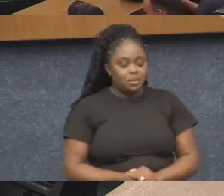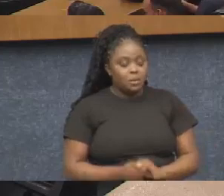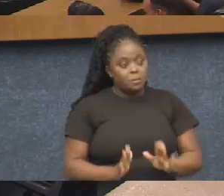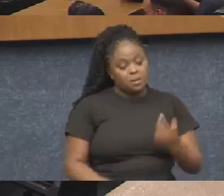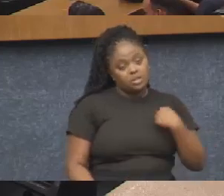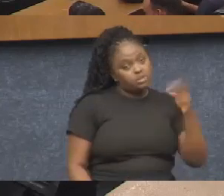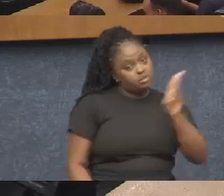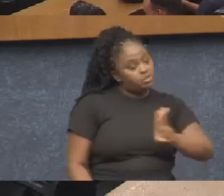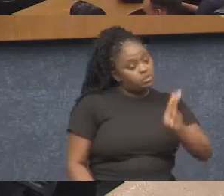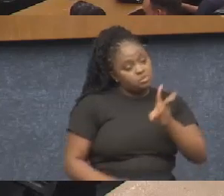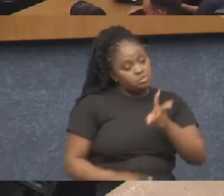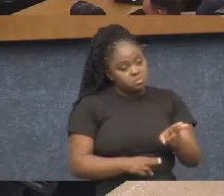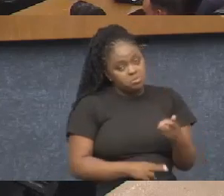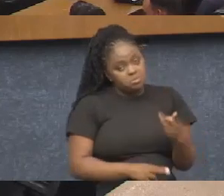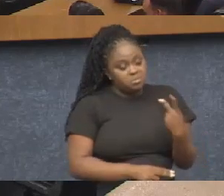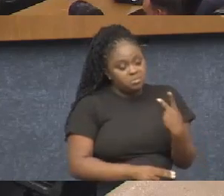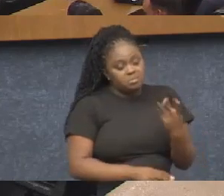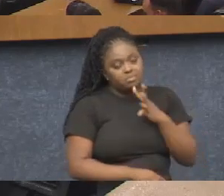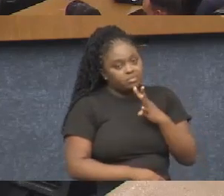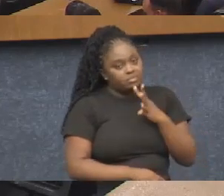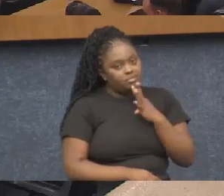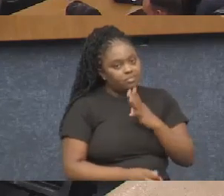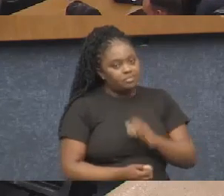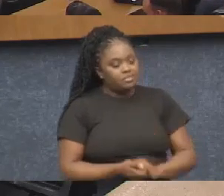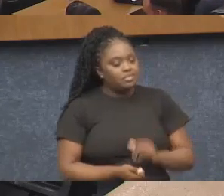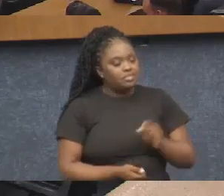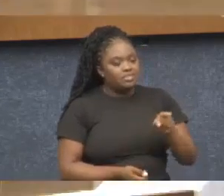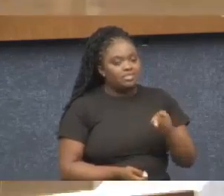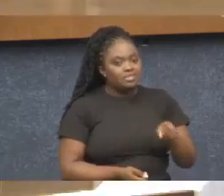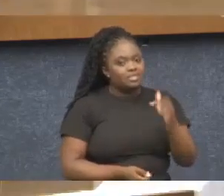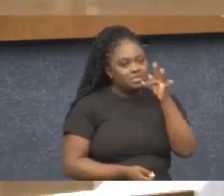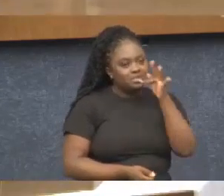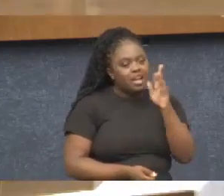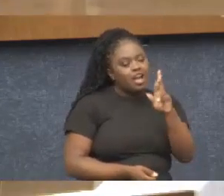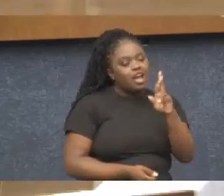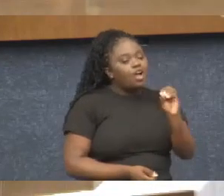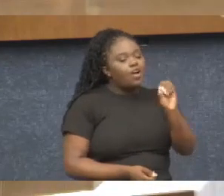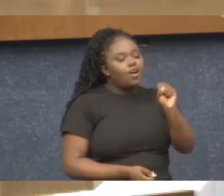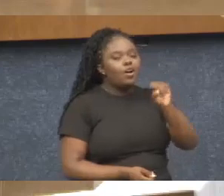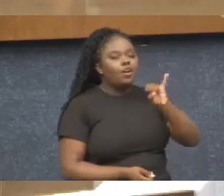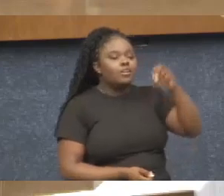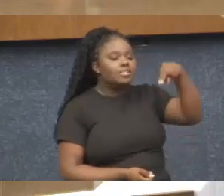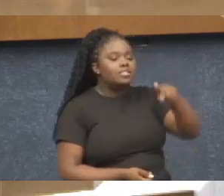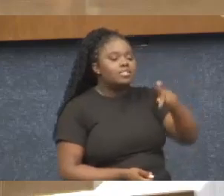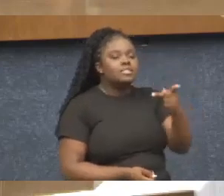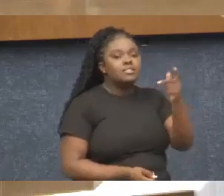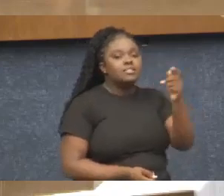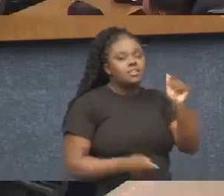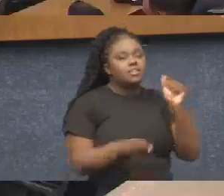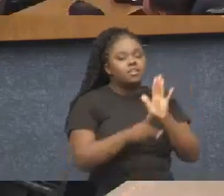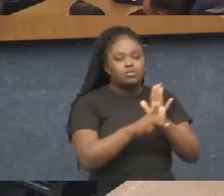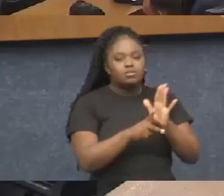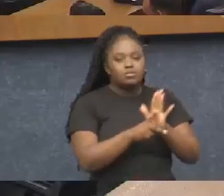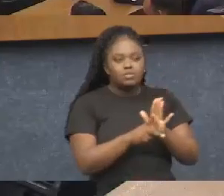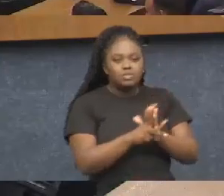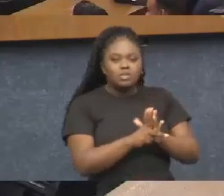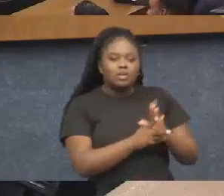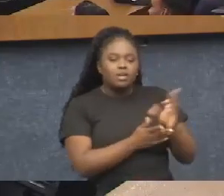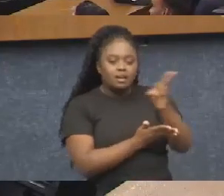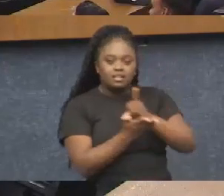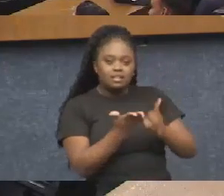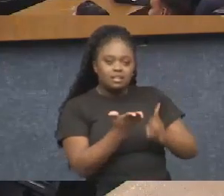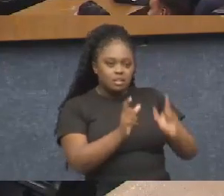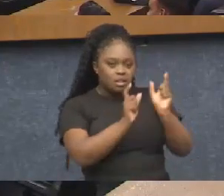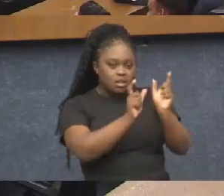mas eu vou usar que eu usei quando a gente se conheceu, você é a Rosinha do Chico Bento. Esse sotaque é igual ao do Chico Bento.